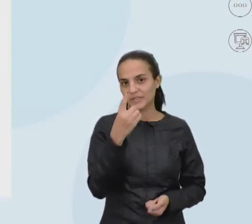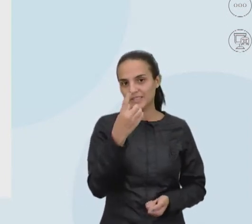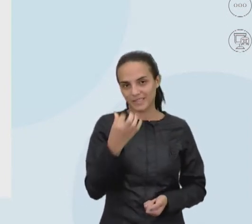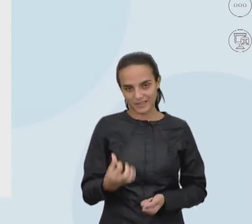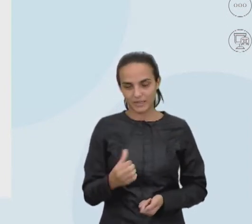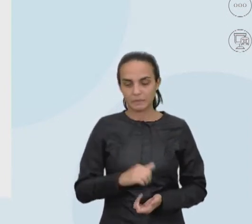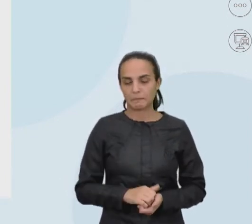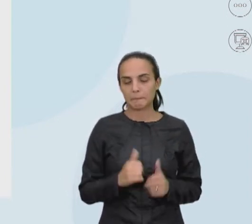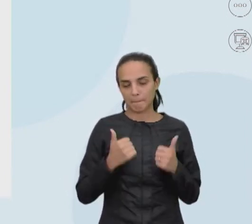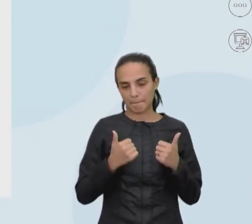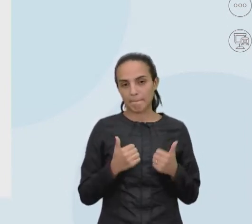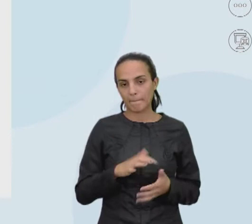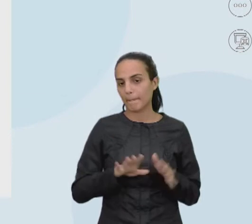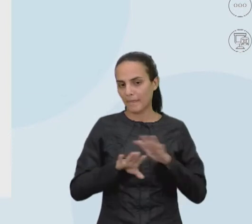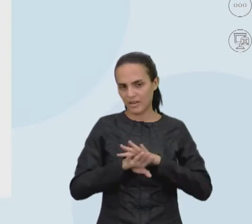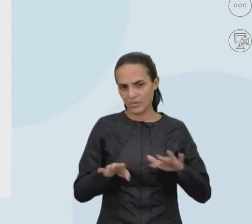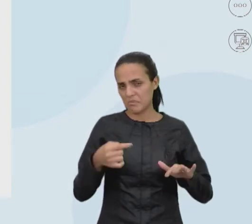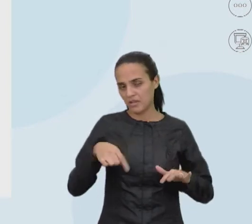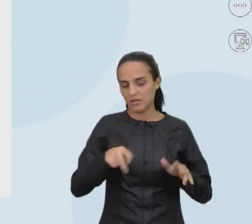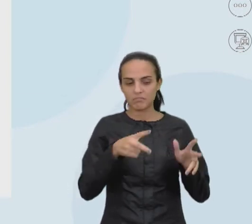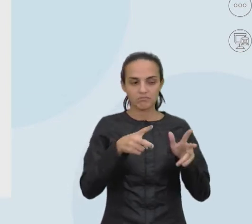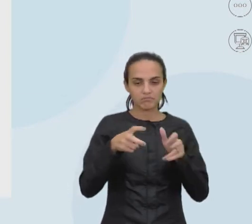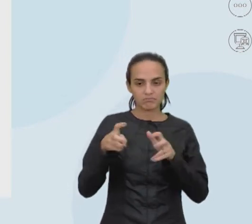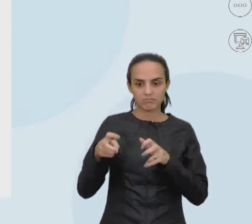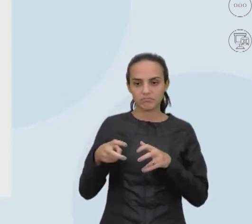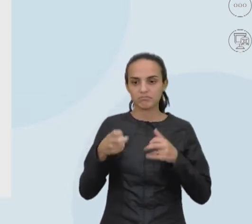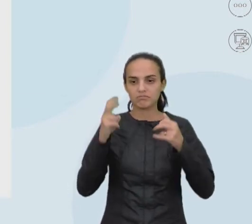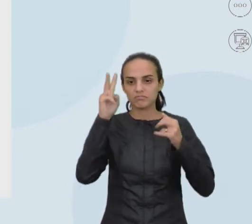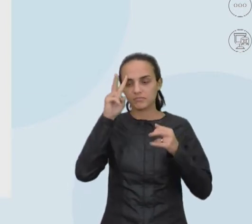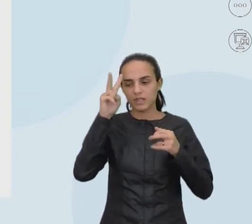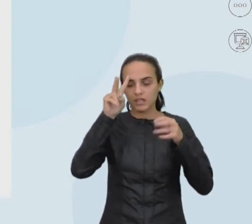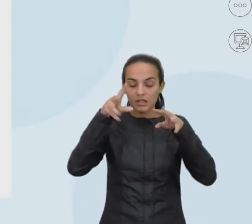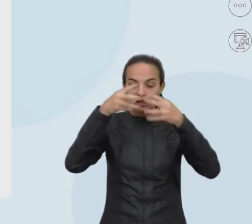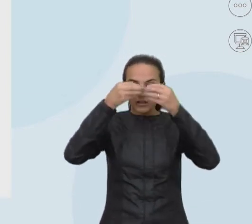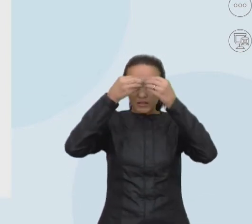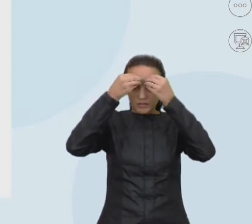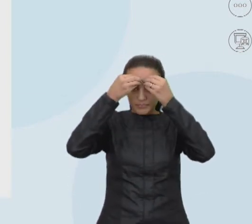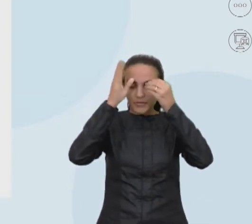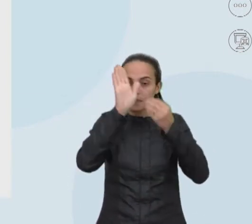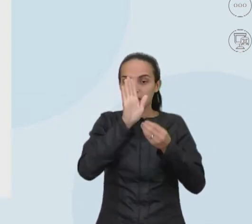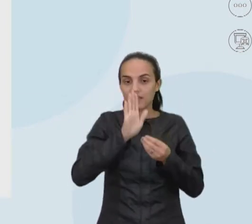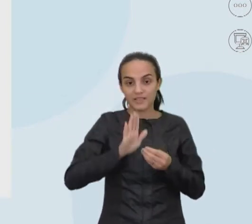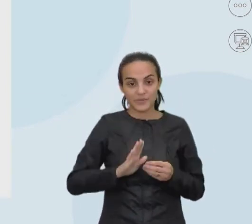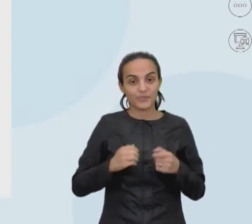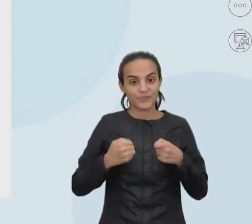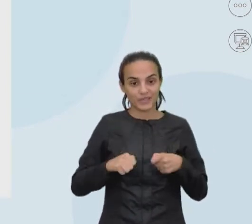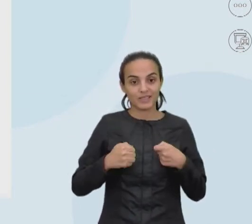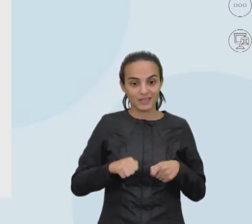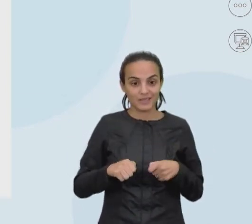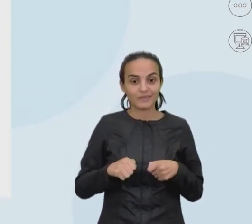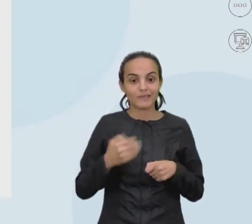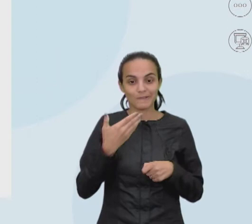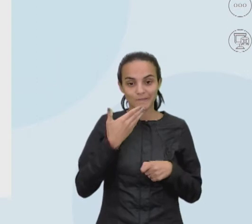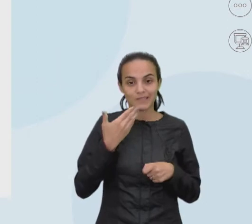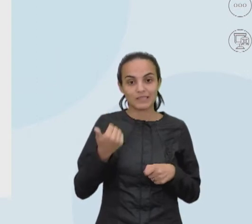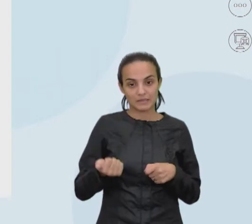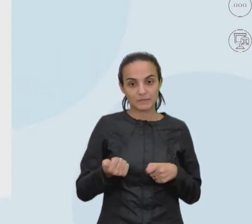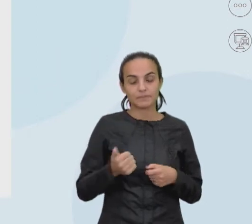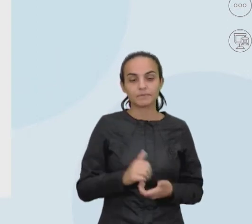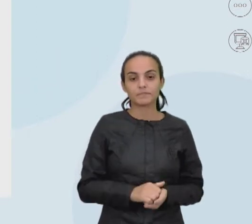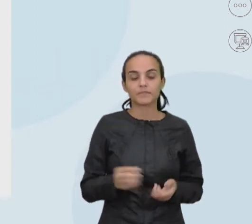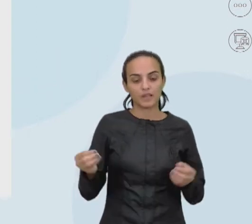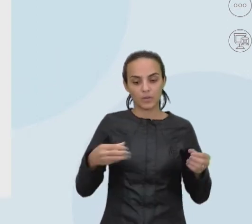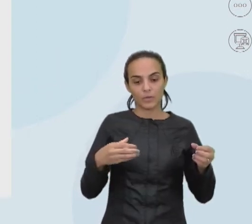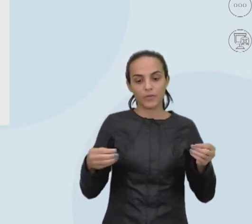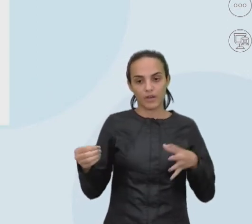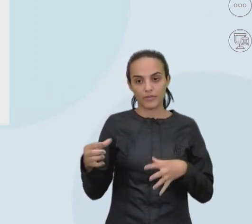significativamente assim. Então é só para a gente perceber o quanto o Brasil ainda tem, a gente tem uma matriz bastante